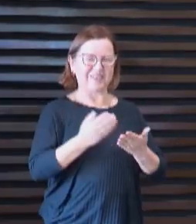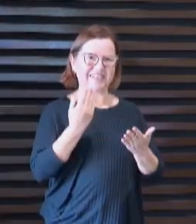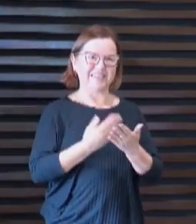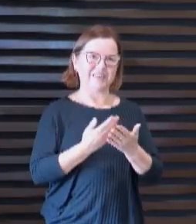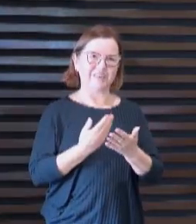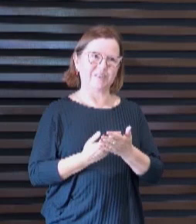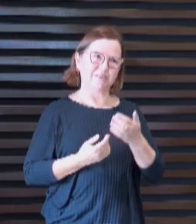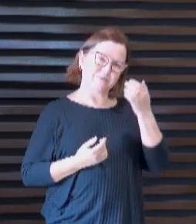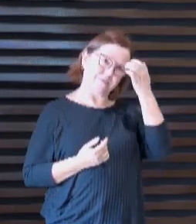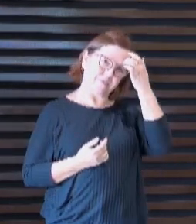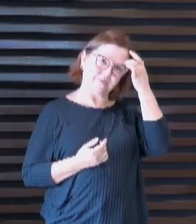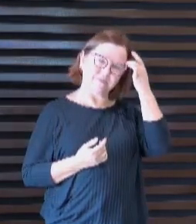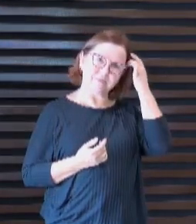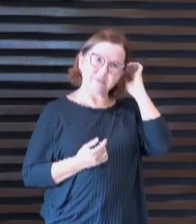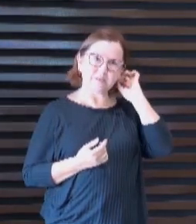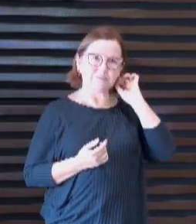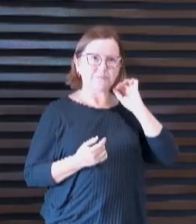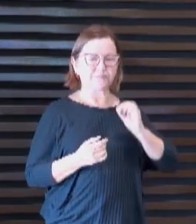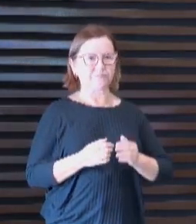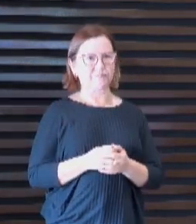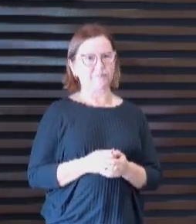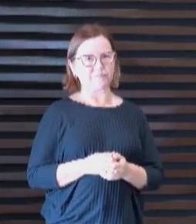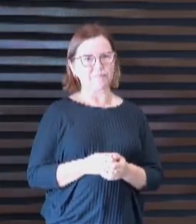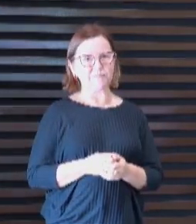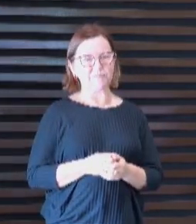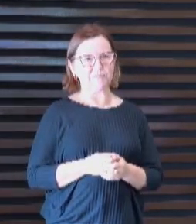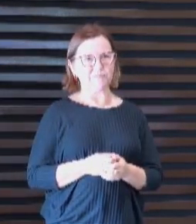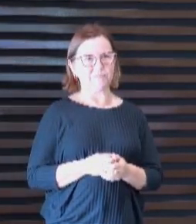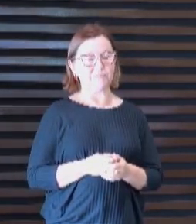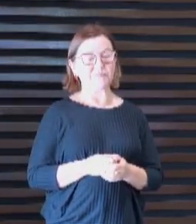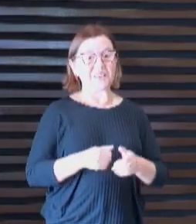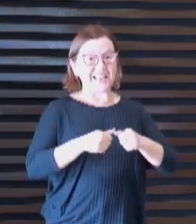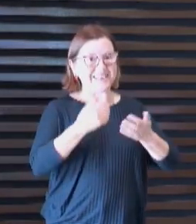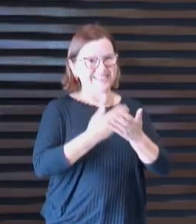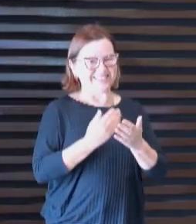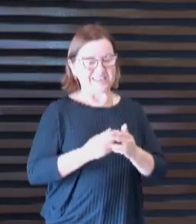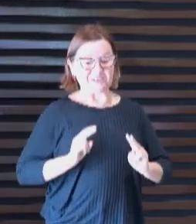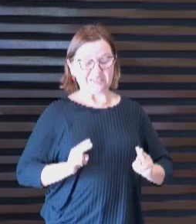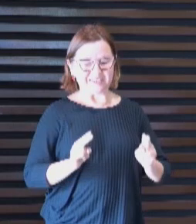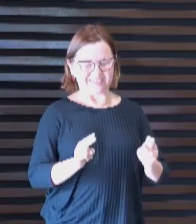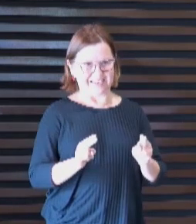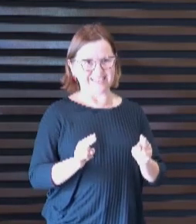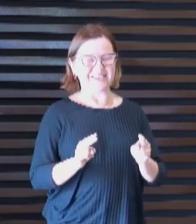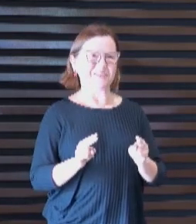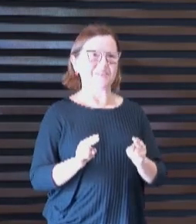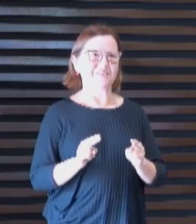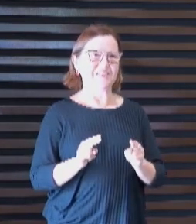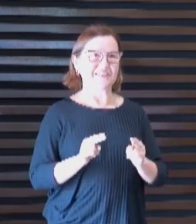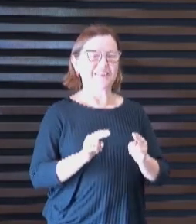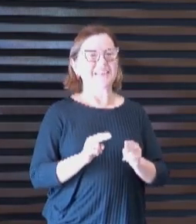Nosso estudo hoje, meus irmãos, ele é uma continuação de uma série de estudos que eu já